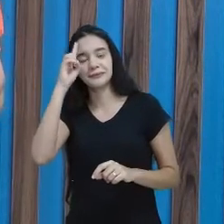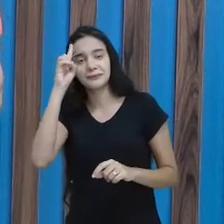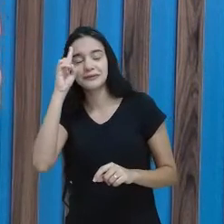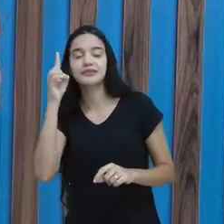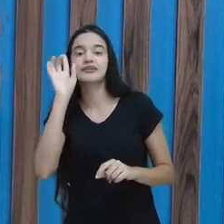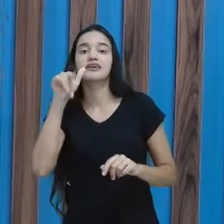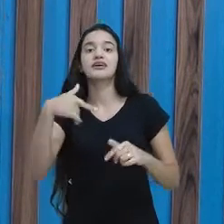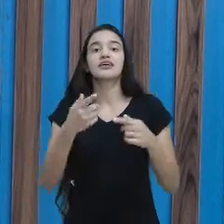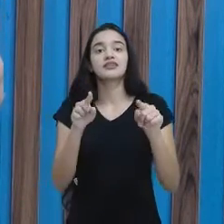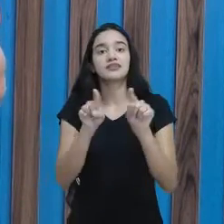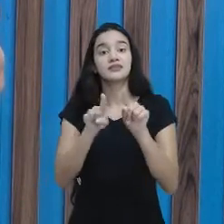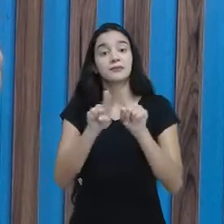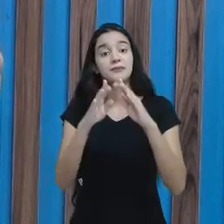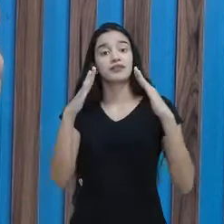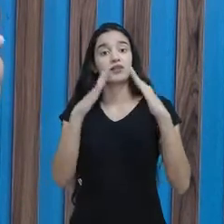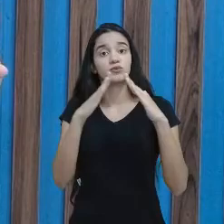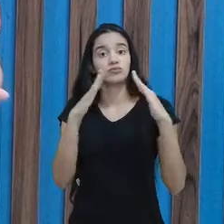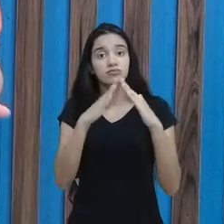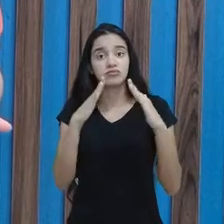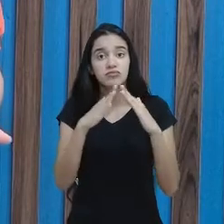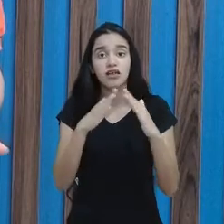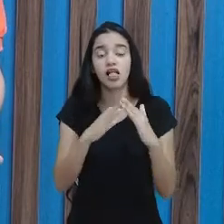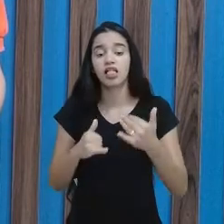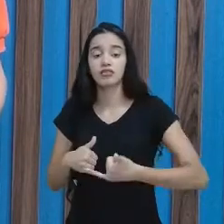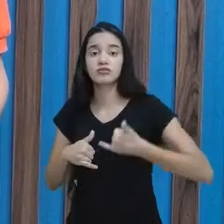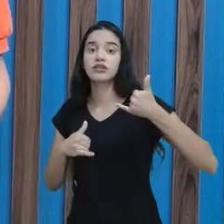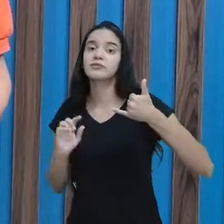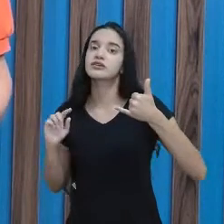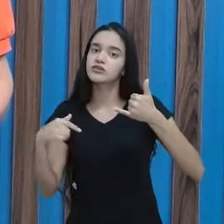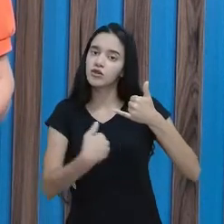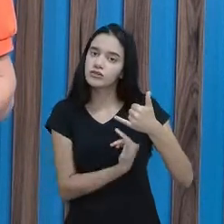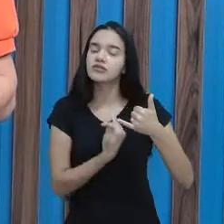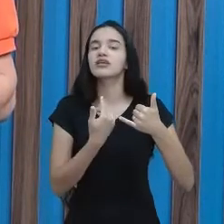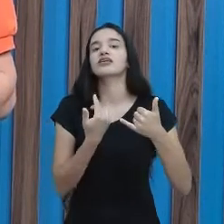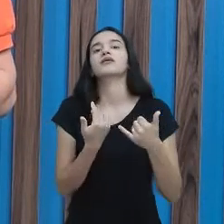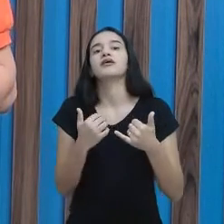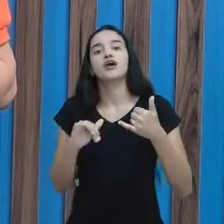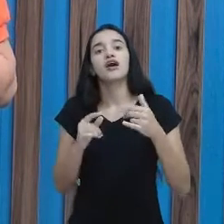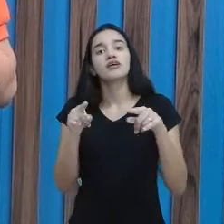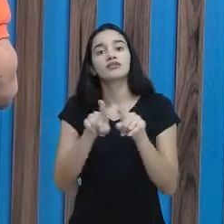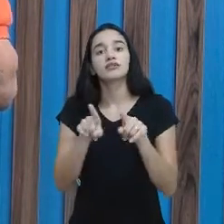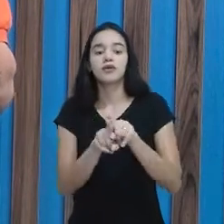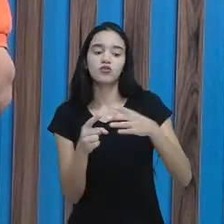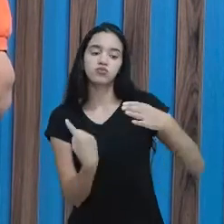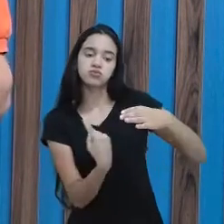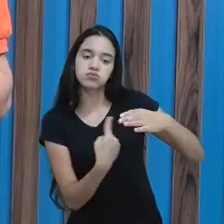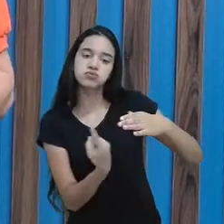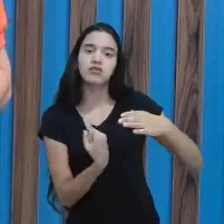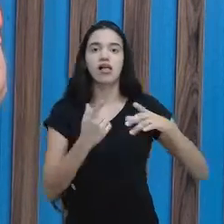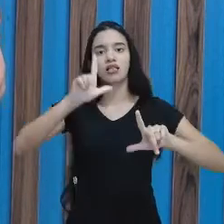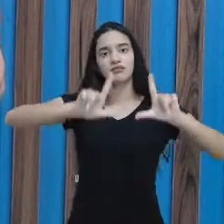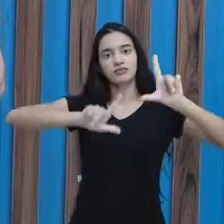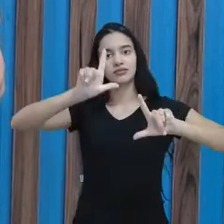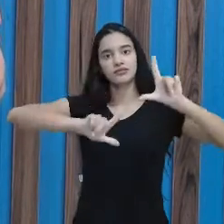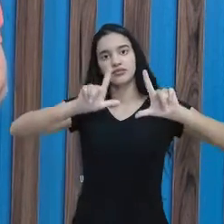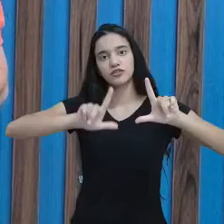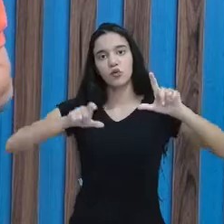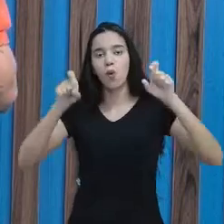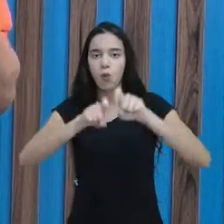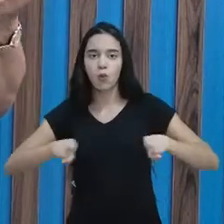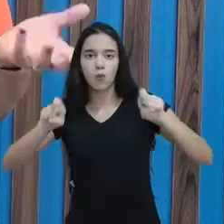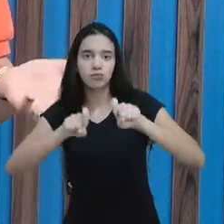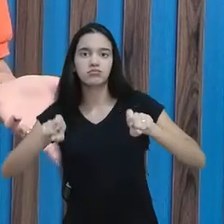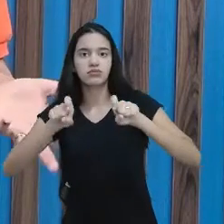nossas residências, nos aparelhos que nós temos em casa, elétricos, liquidificador, televisor, computador, não